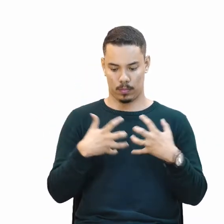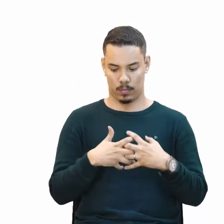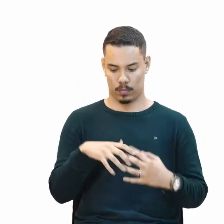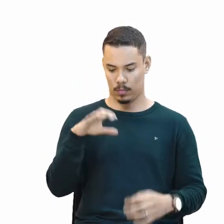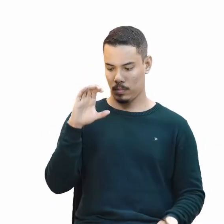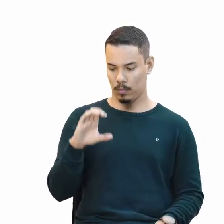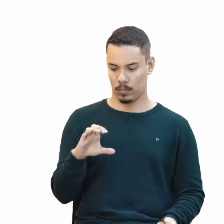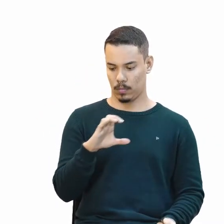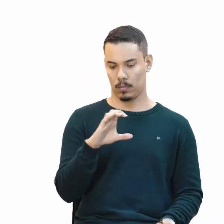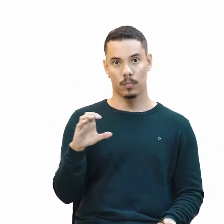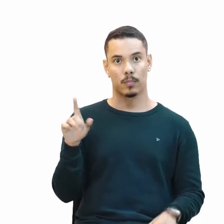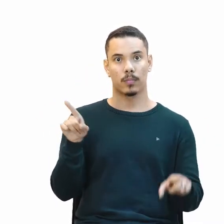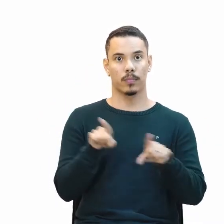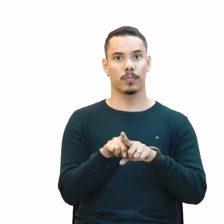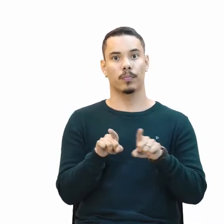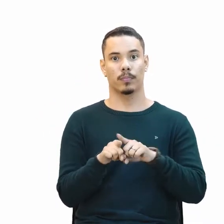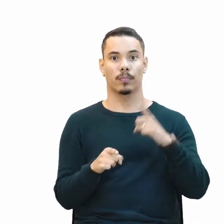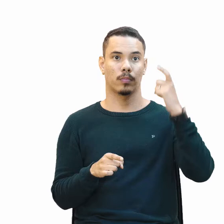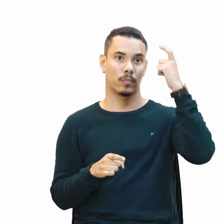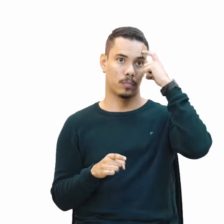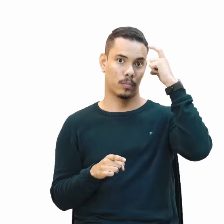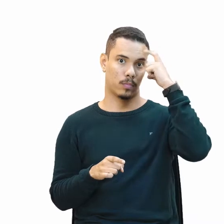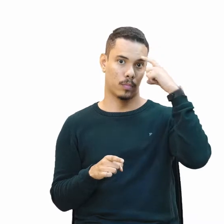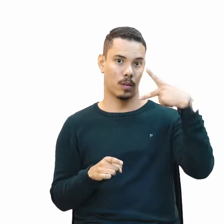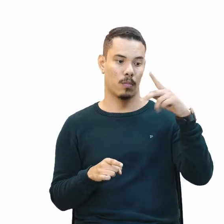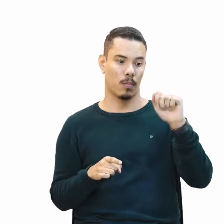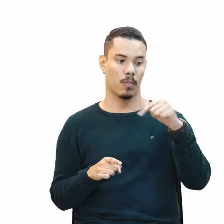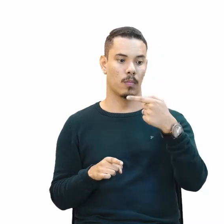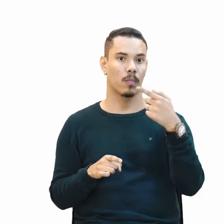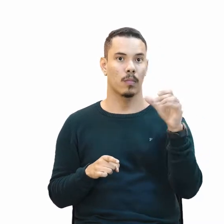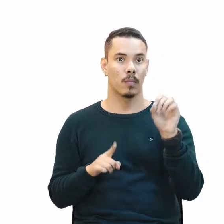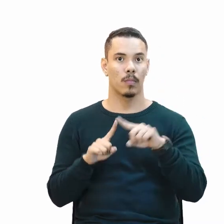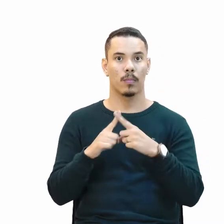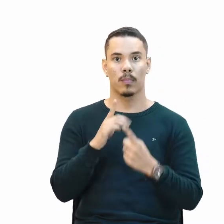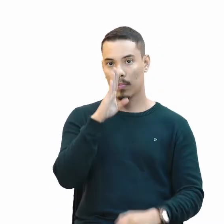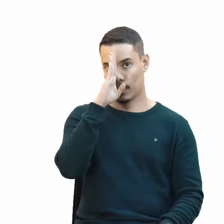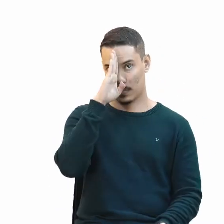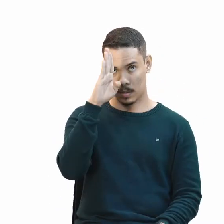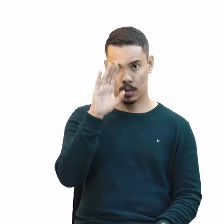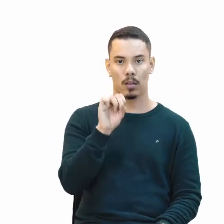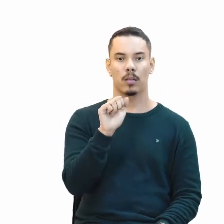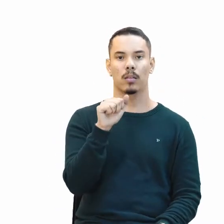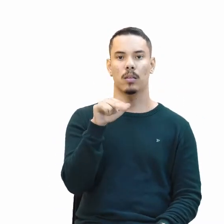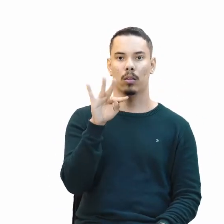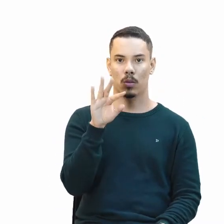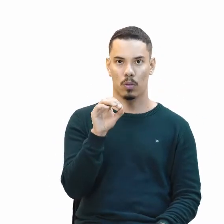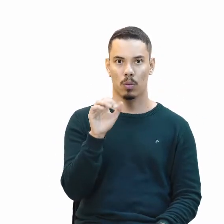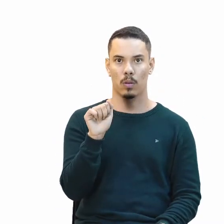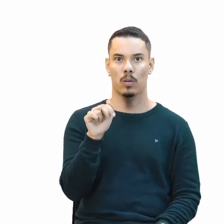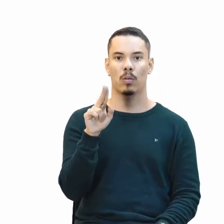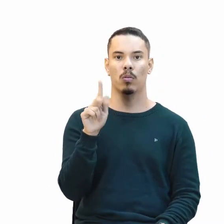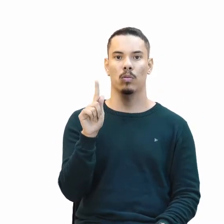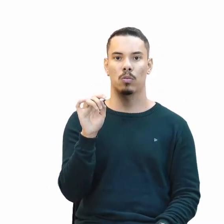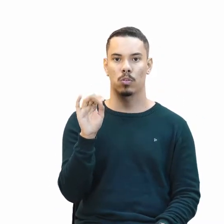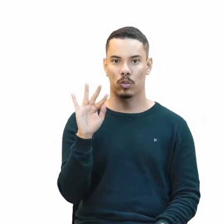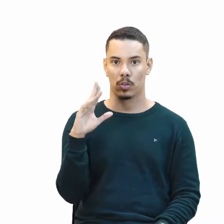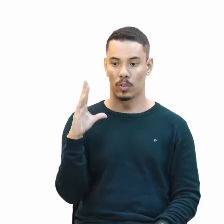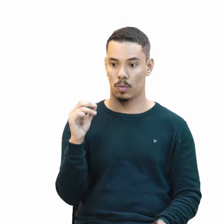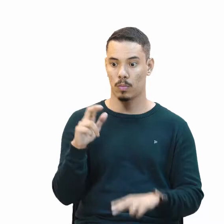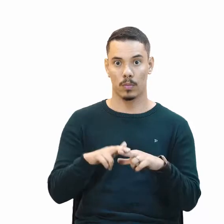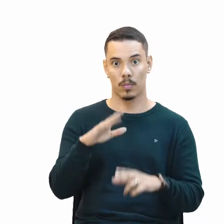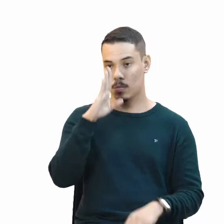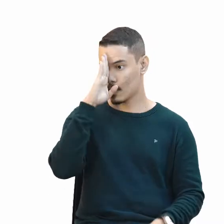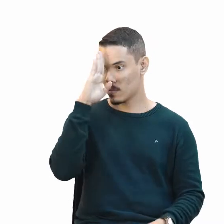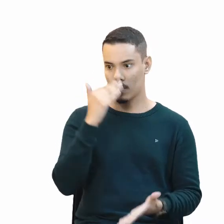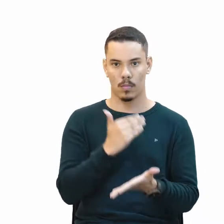pensamento pagão filosófico. E seu principal expoente foi Santo Agostinho. Então aqui temos o auge da patrística,